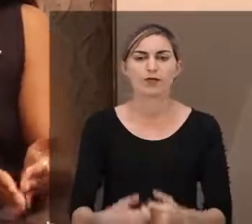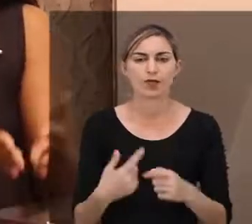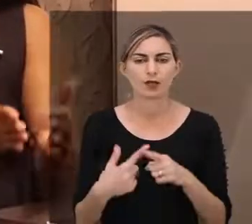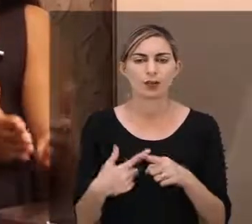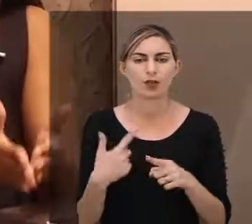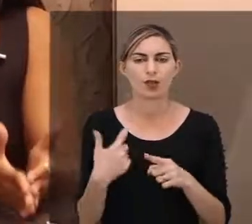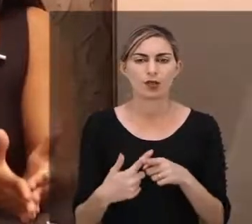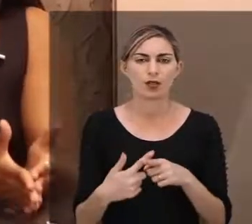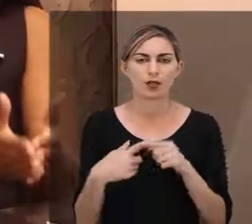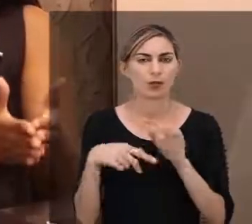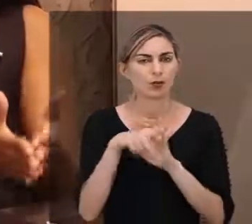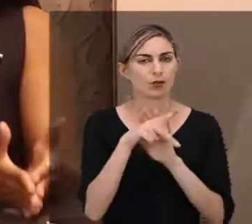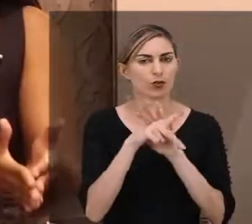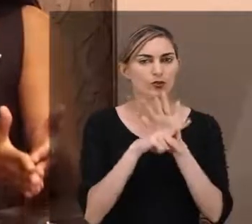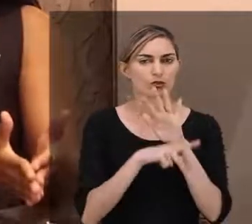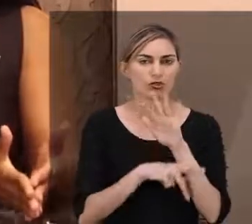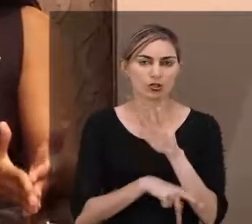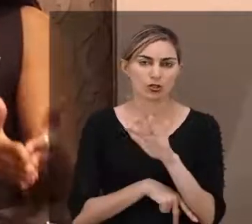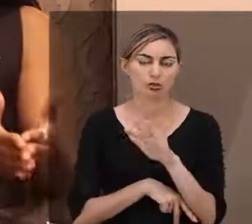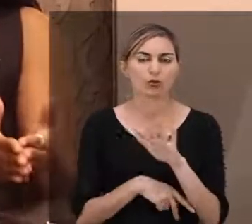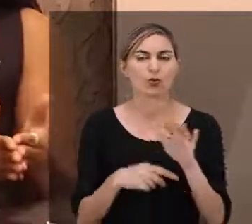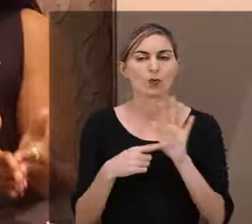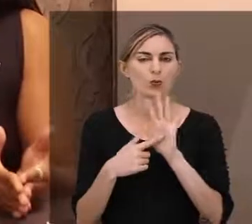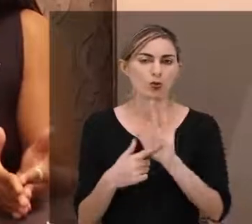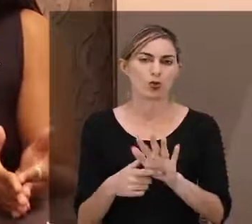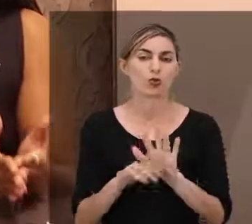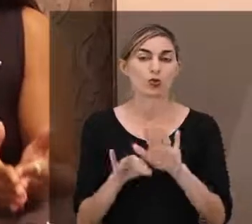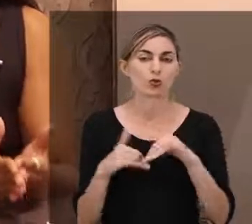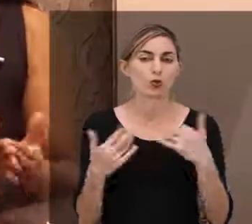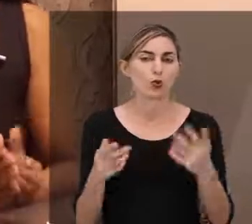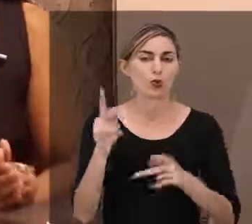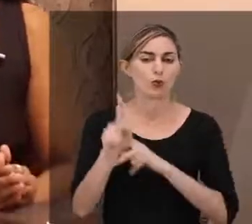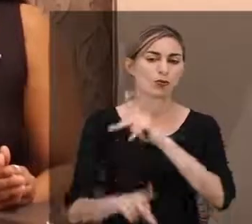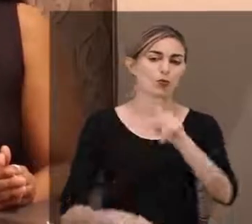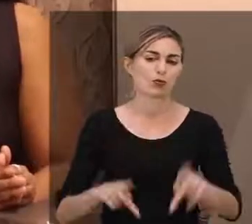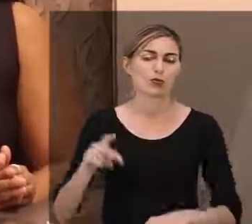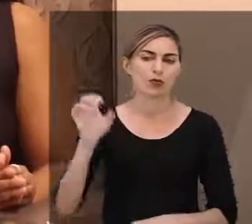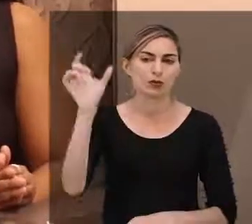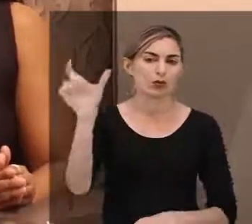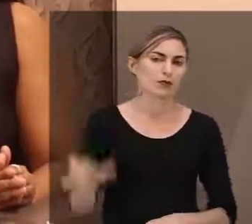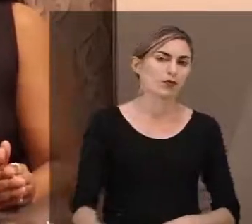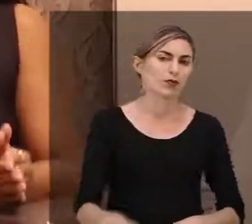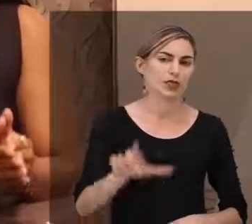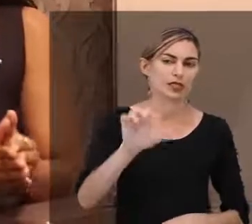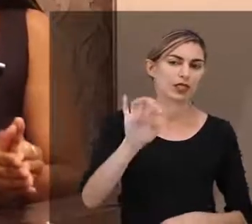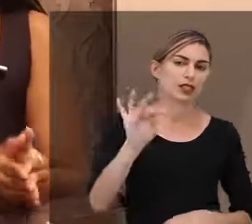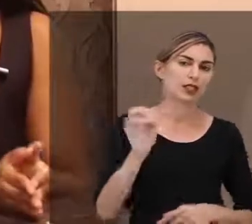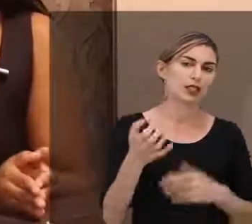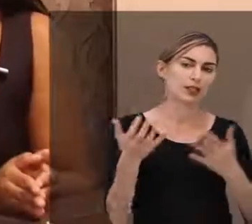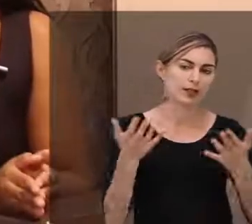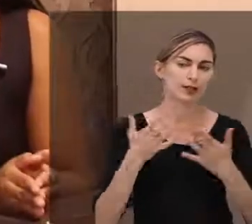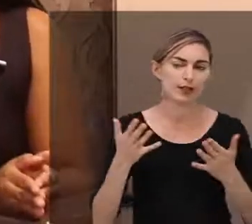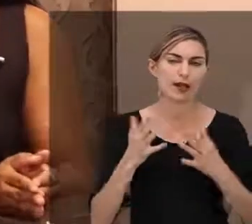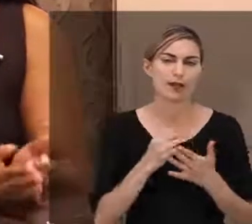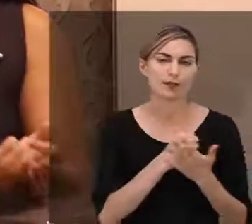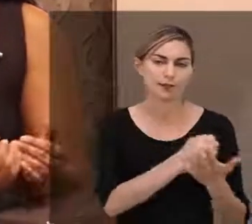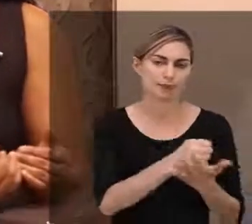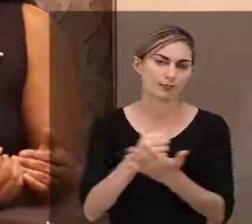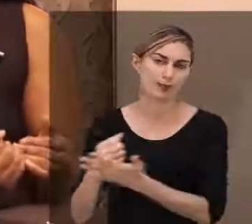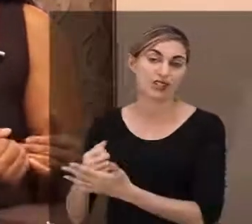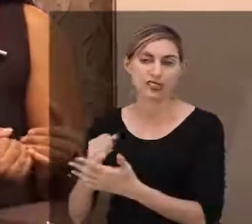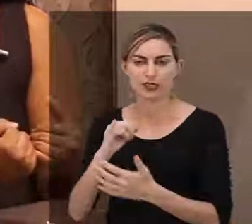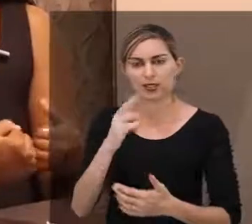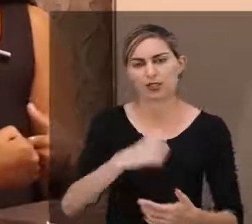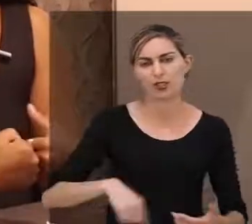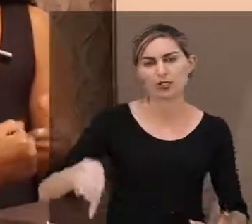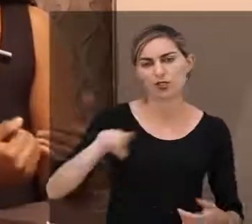porque o projeto vai indicar qual o público que aquele cliente quer atingir, que ele quer atender. Então, se a